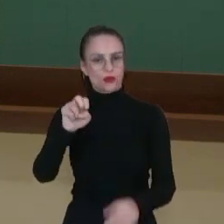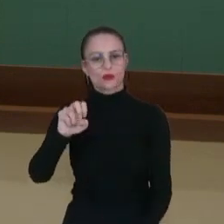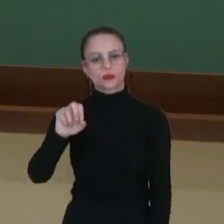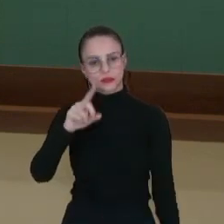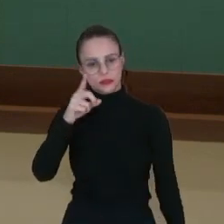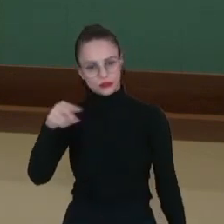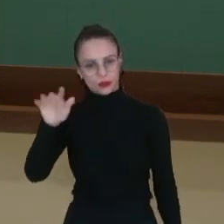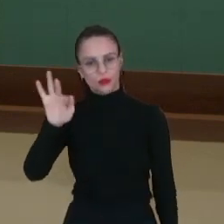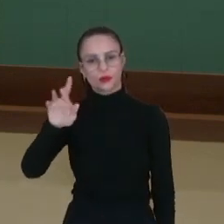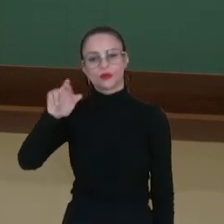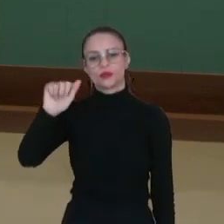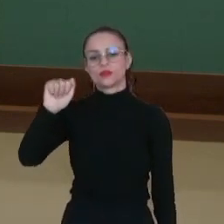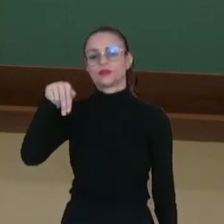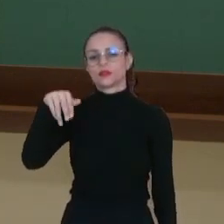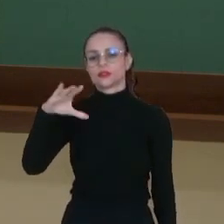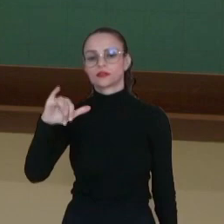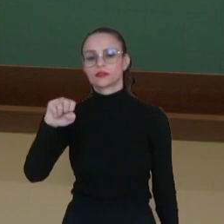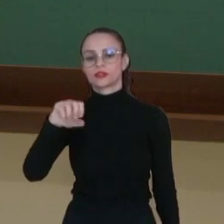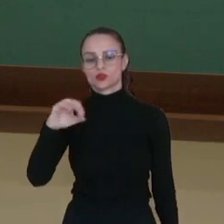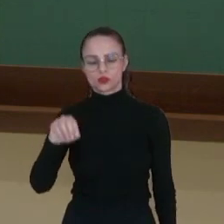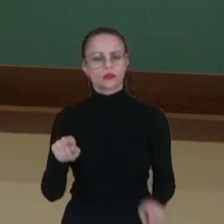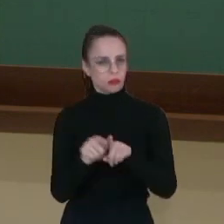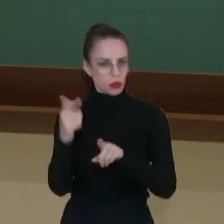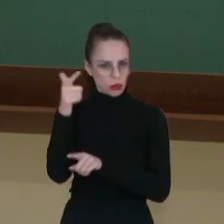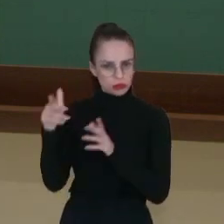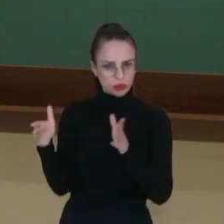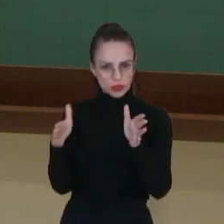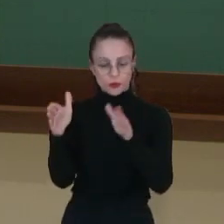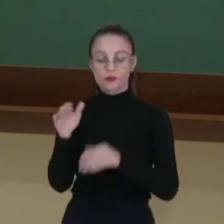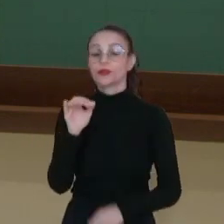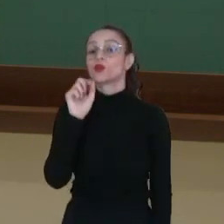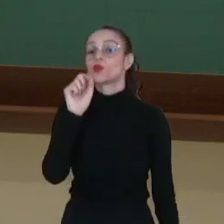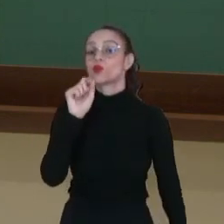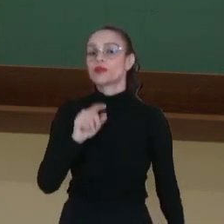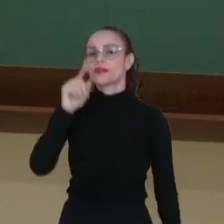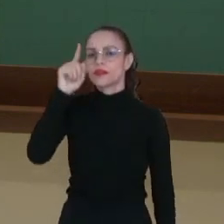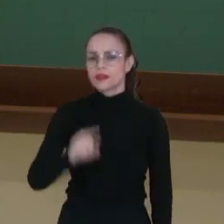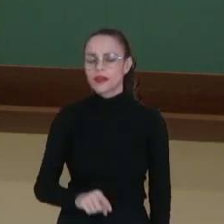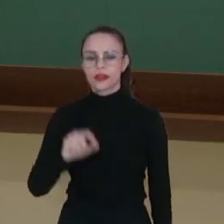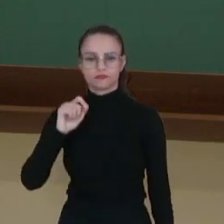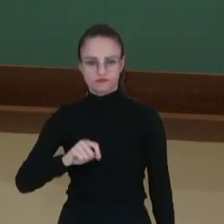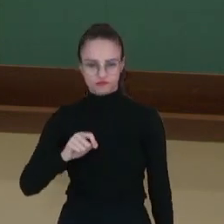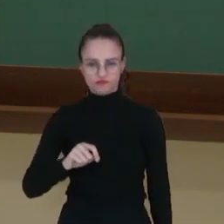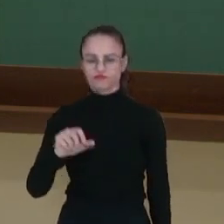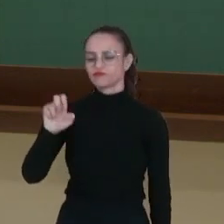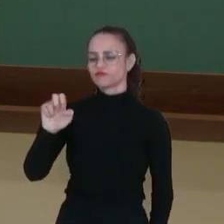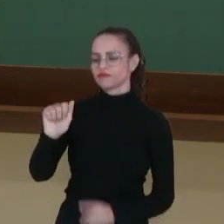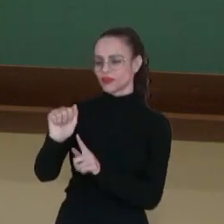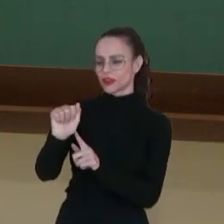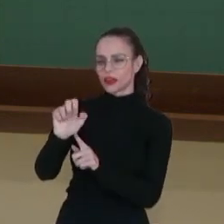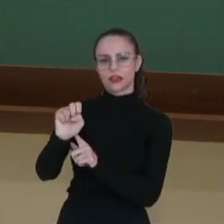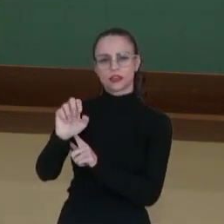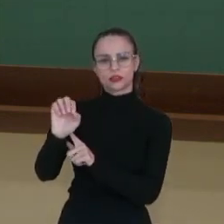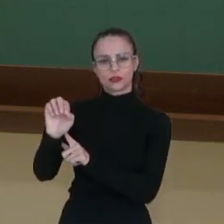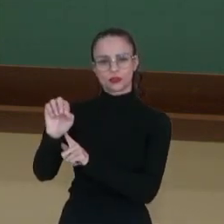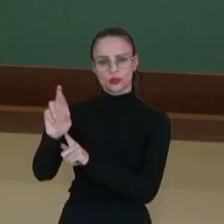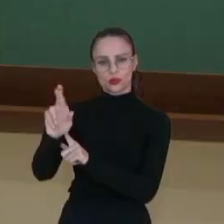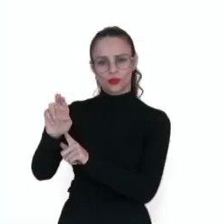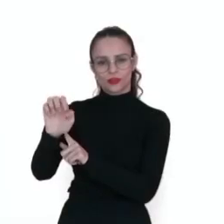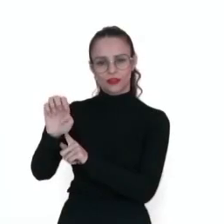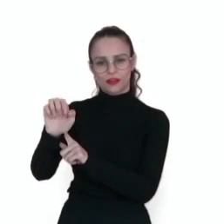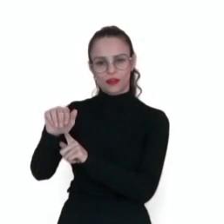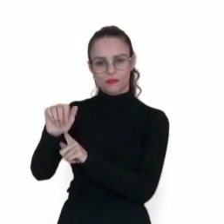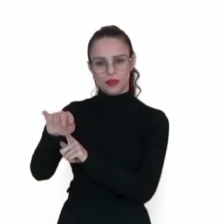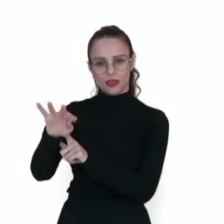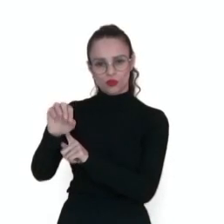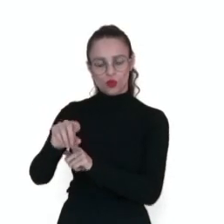outros rios também, esse entendimento serve, né? A questão do assoreamento. O que é o assoreamento, pessoal? É o